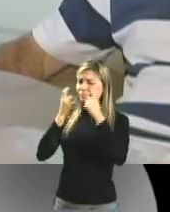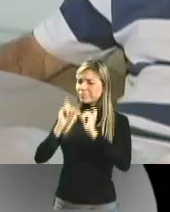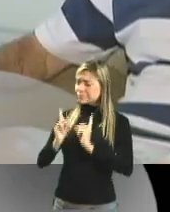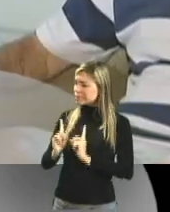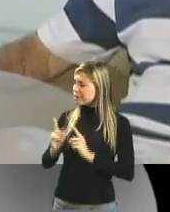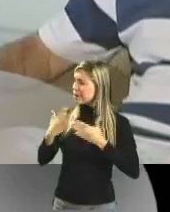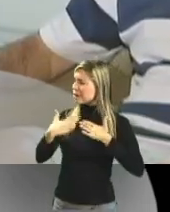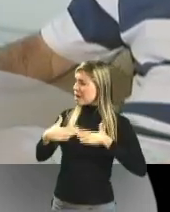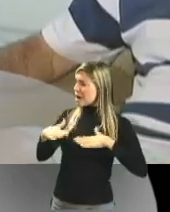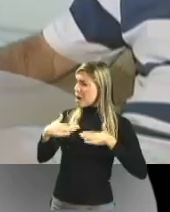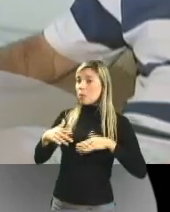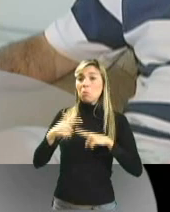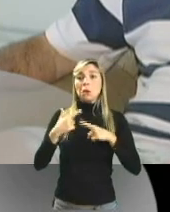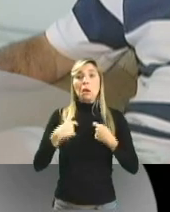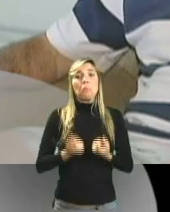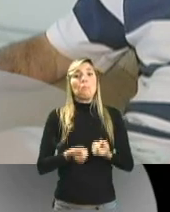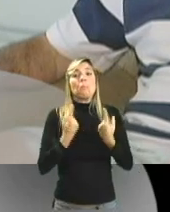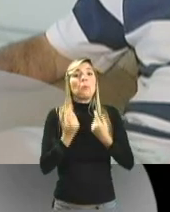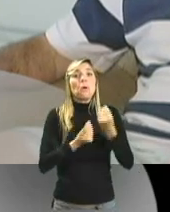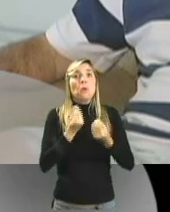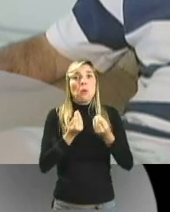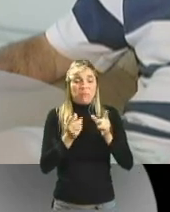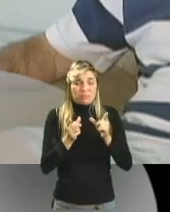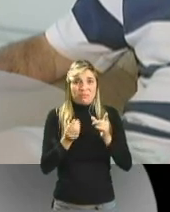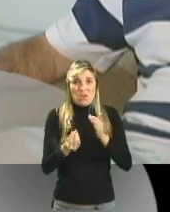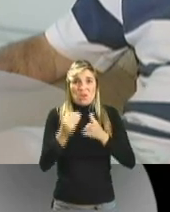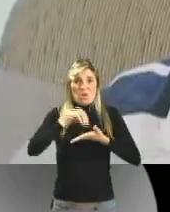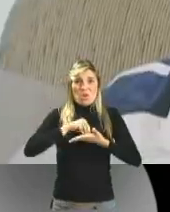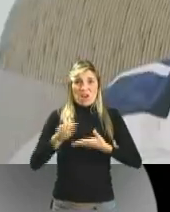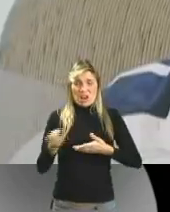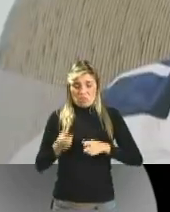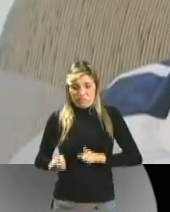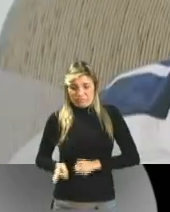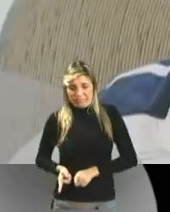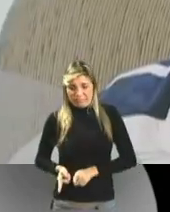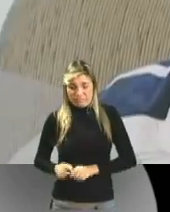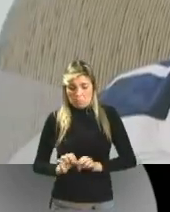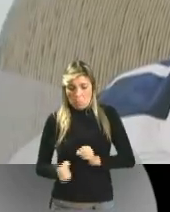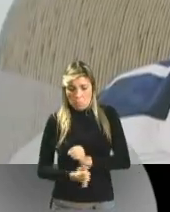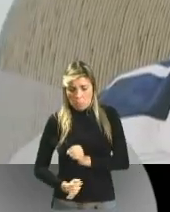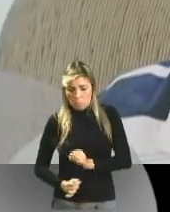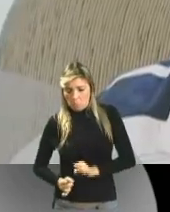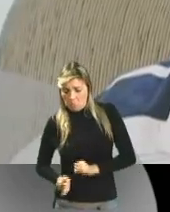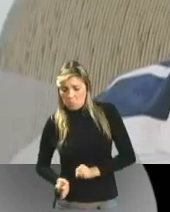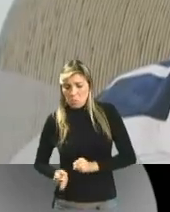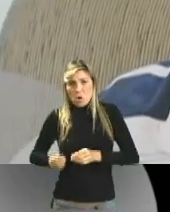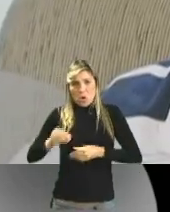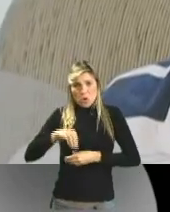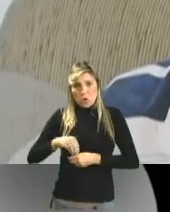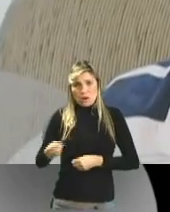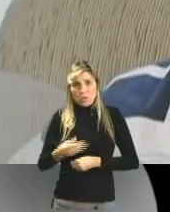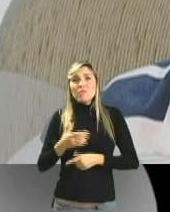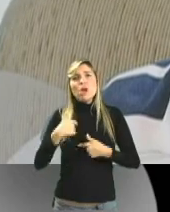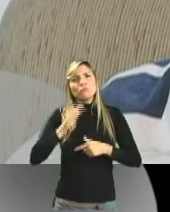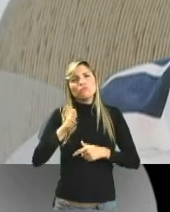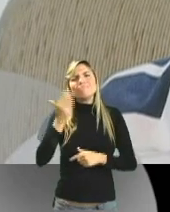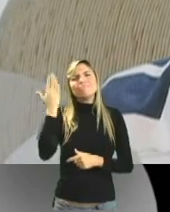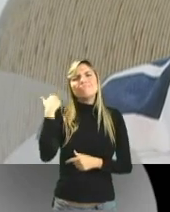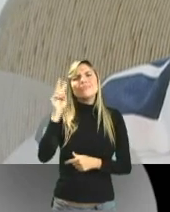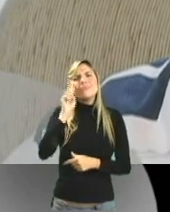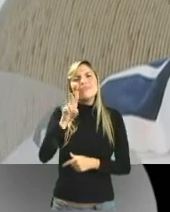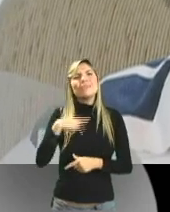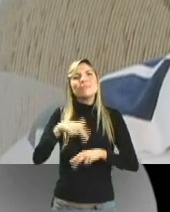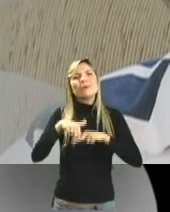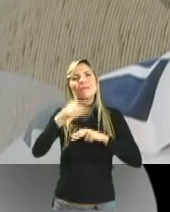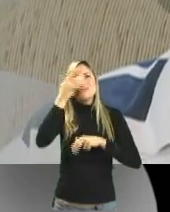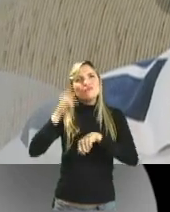bastante, porque eu não sabia nem o tamanho dessa bolsa. Eu já tinha visto alguém com uma bolsa, mas de